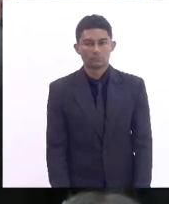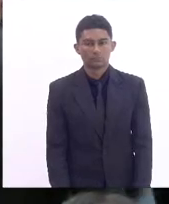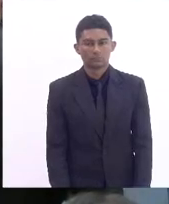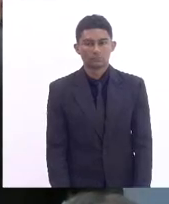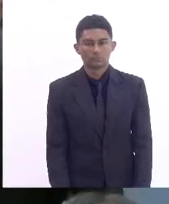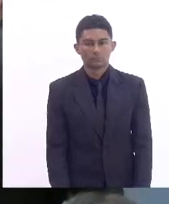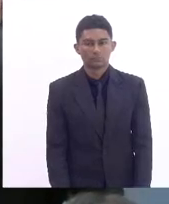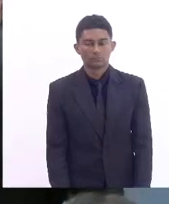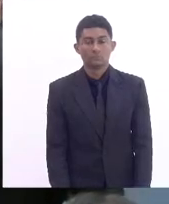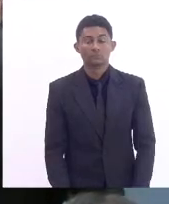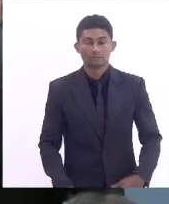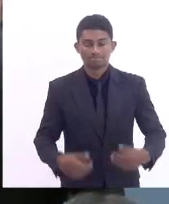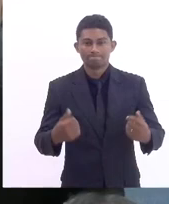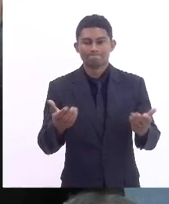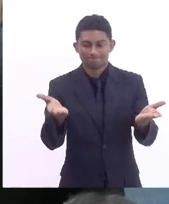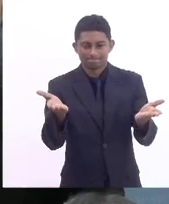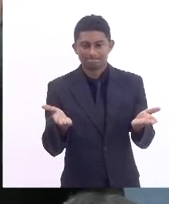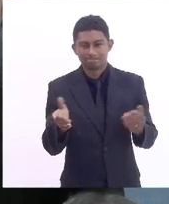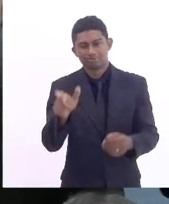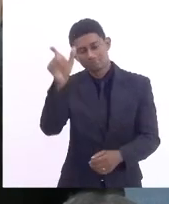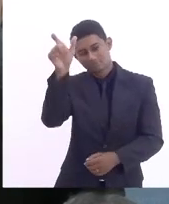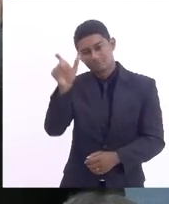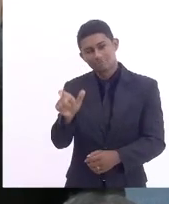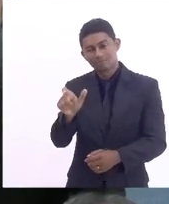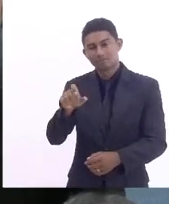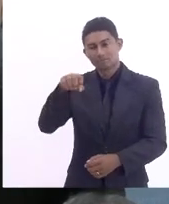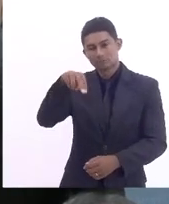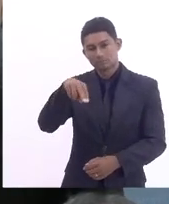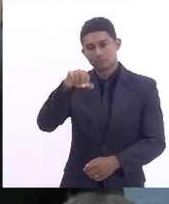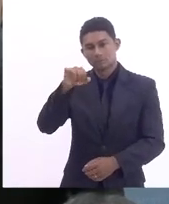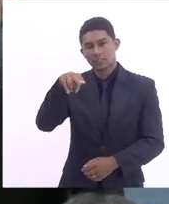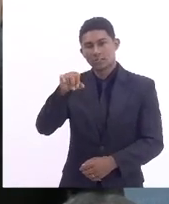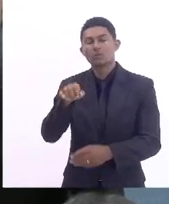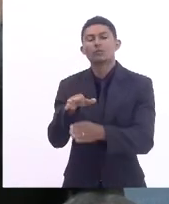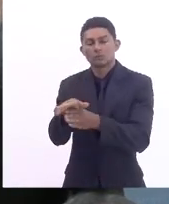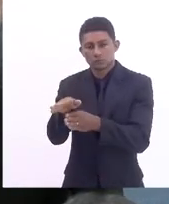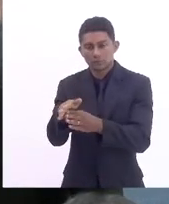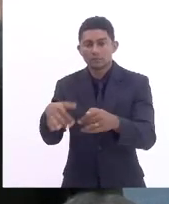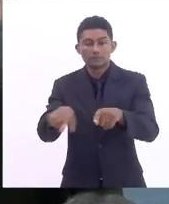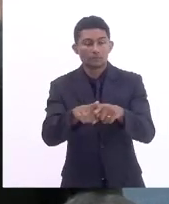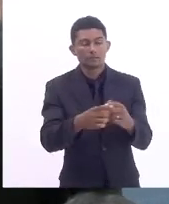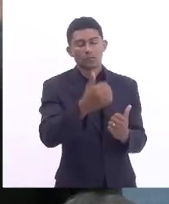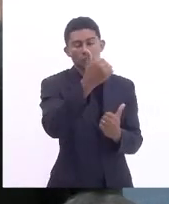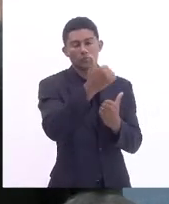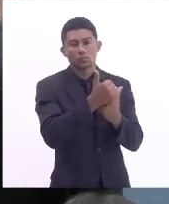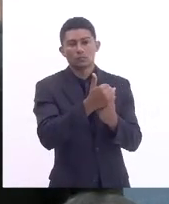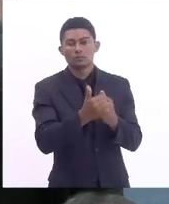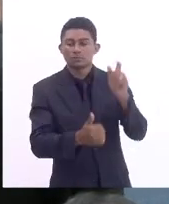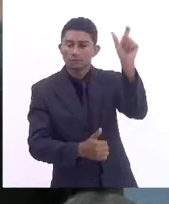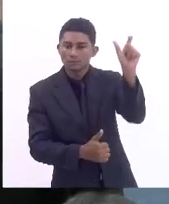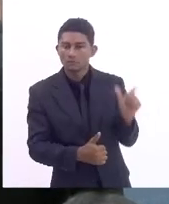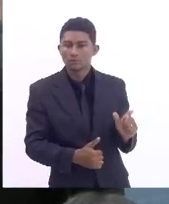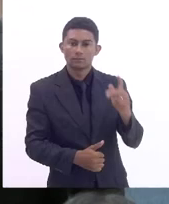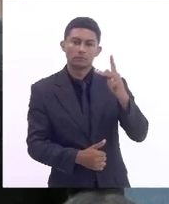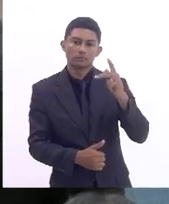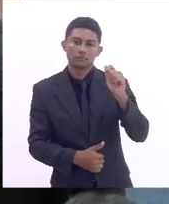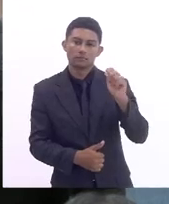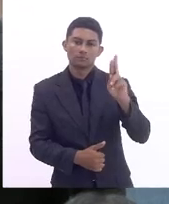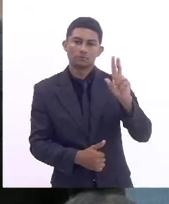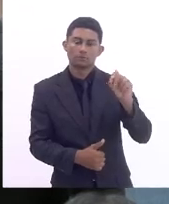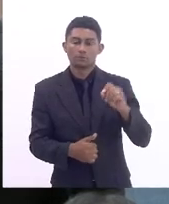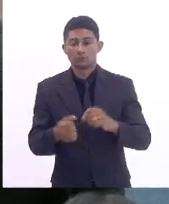e convidamos o conselheiro titular Nilo Carpenter de Santana e o conselheiro suplente Paulo Antônio do Nascimento